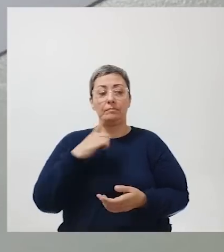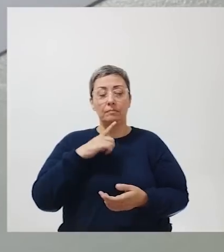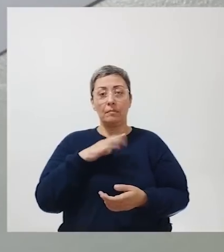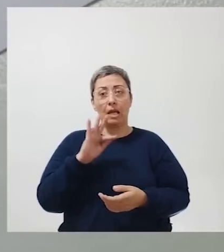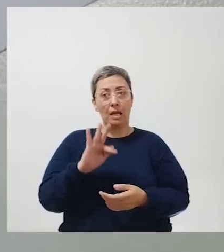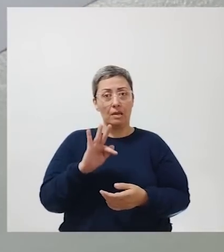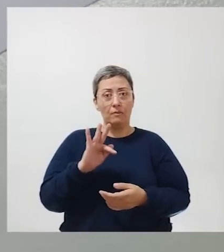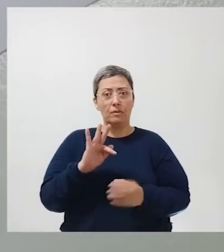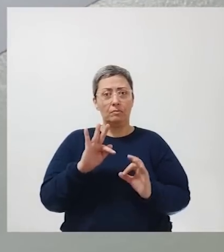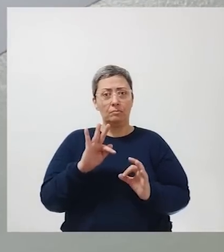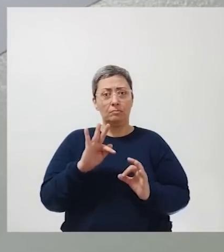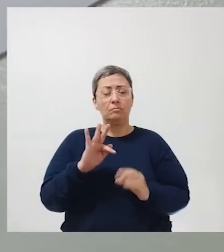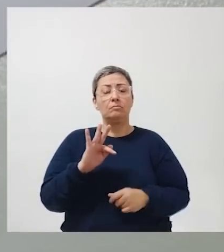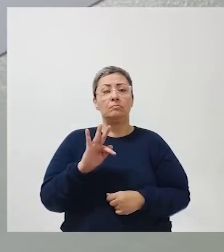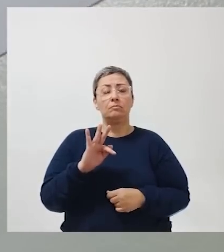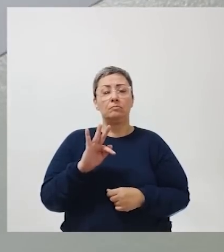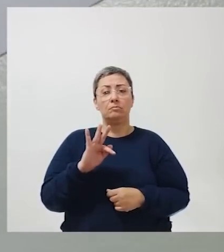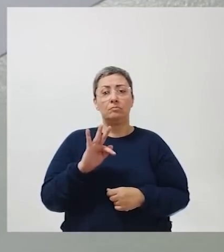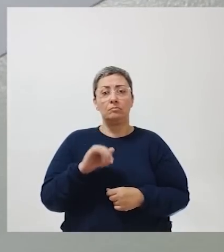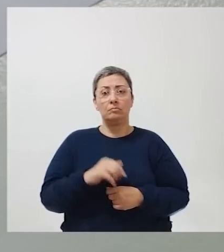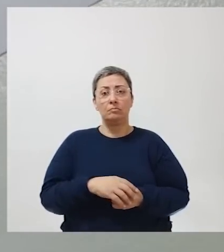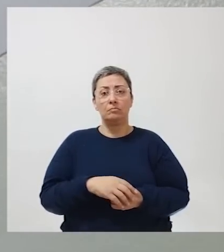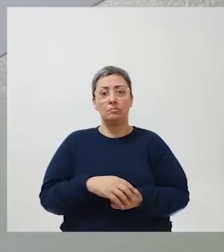F. Isso.